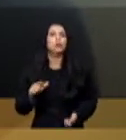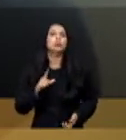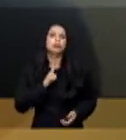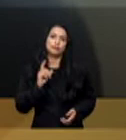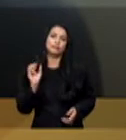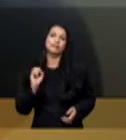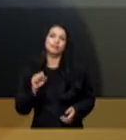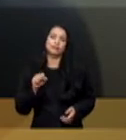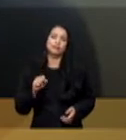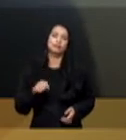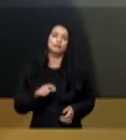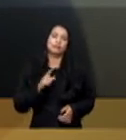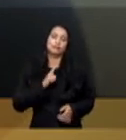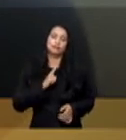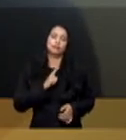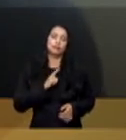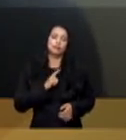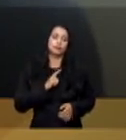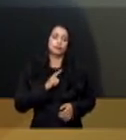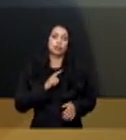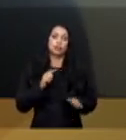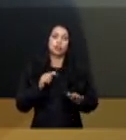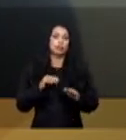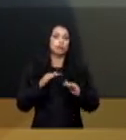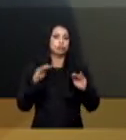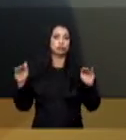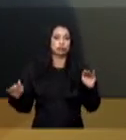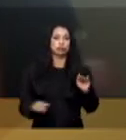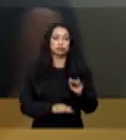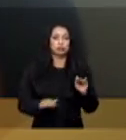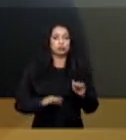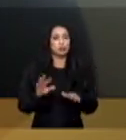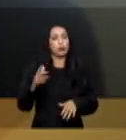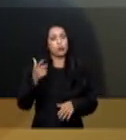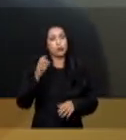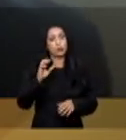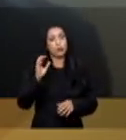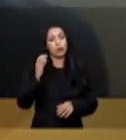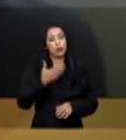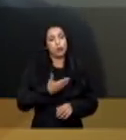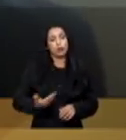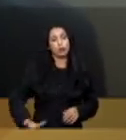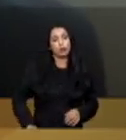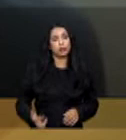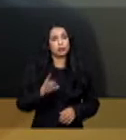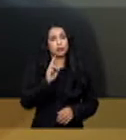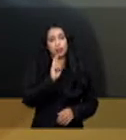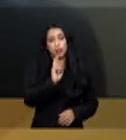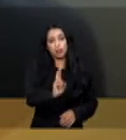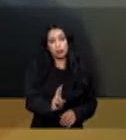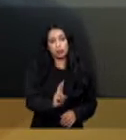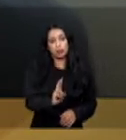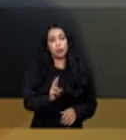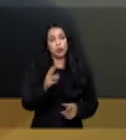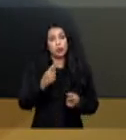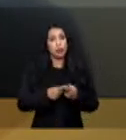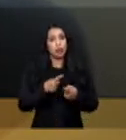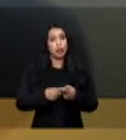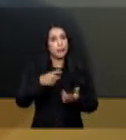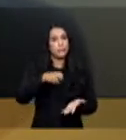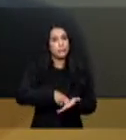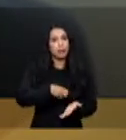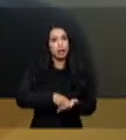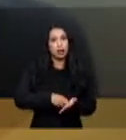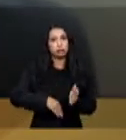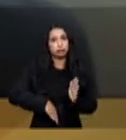uma desproporcionalidade da resposta punitiva do Estado em relação a essa conduta. Primeiro, por conta das penas, são bastante